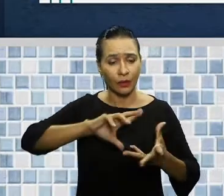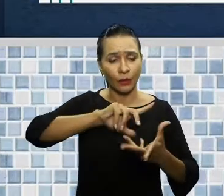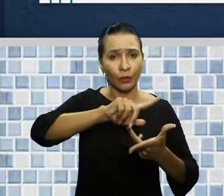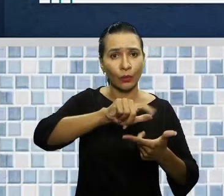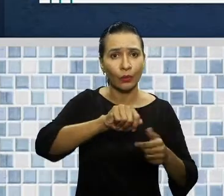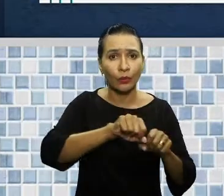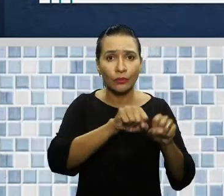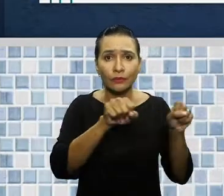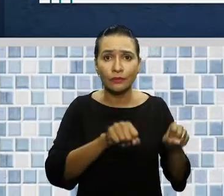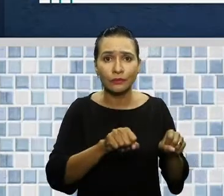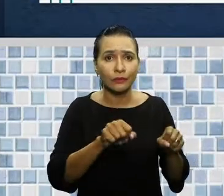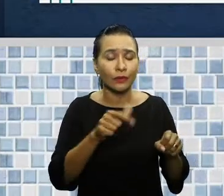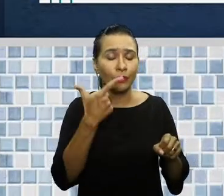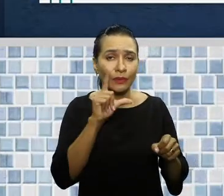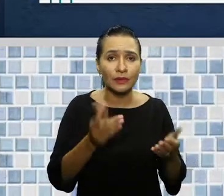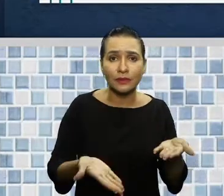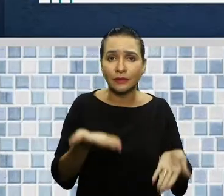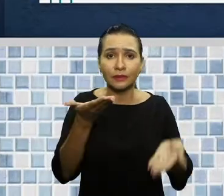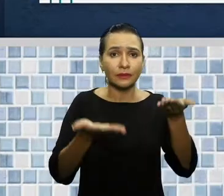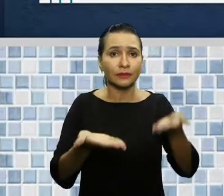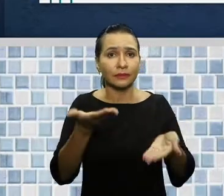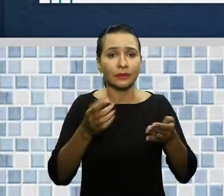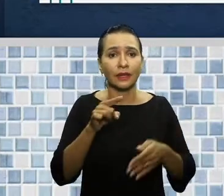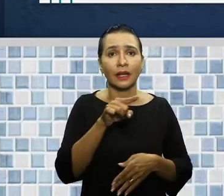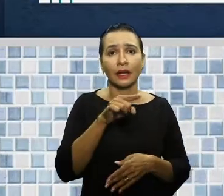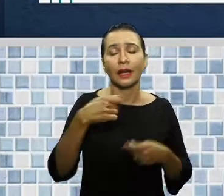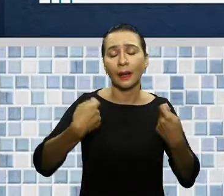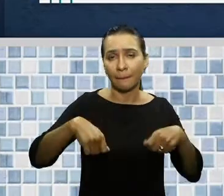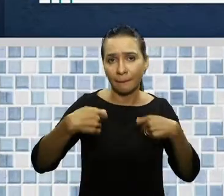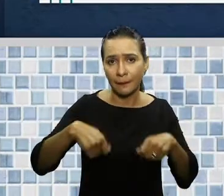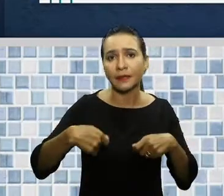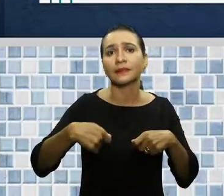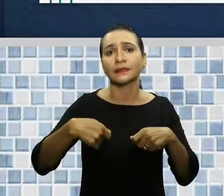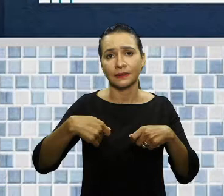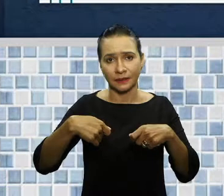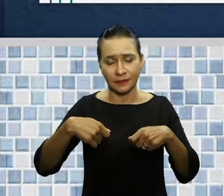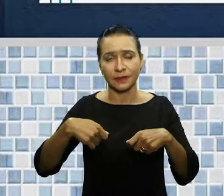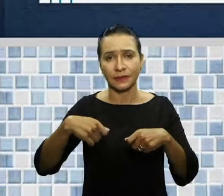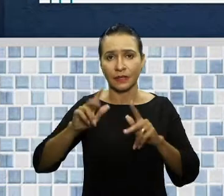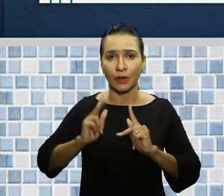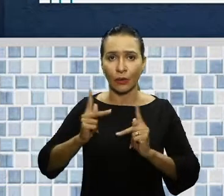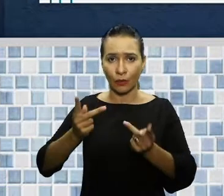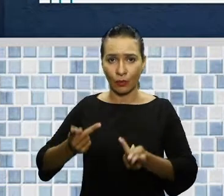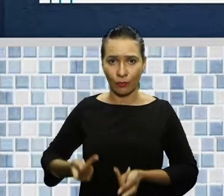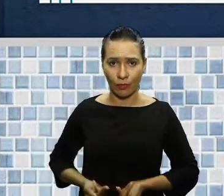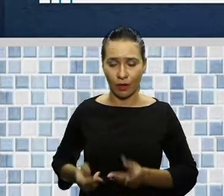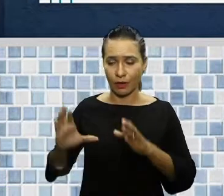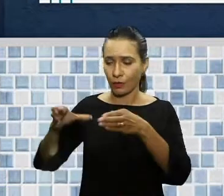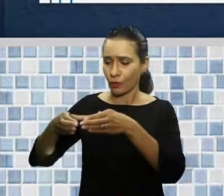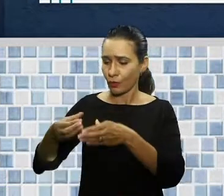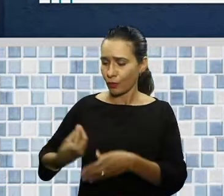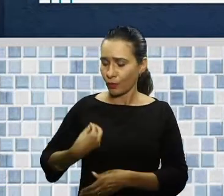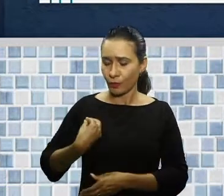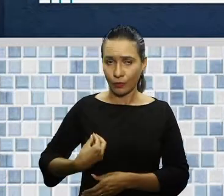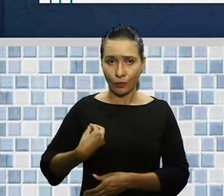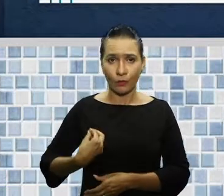os fatores abióticos eles precisam estar sendo usados pelos seres vivos de uma maneira